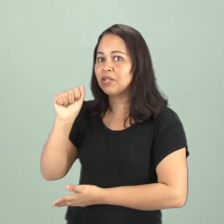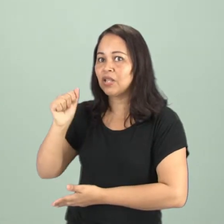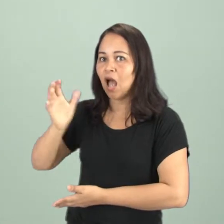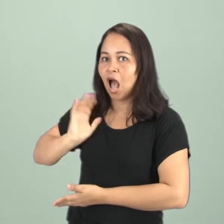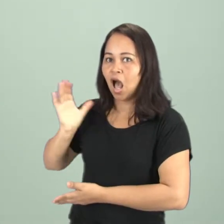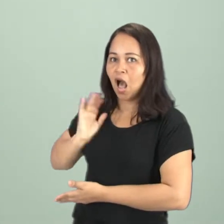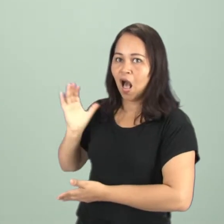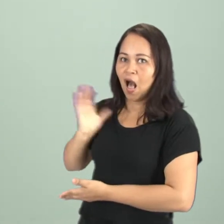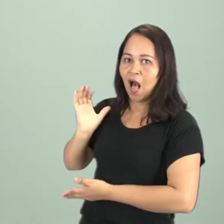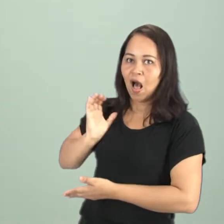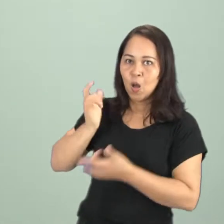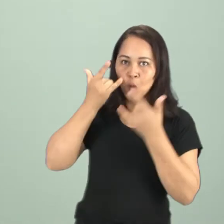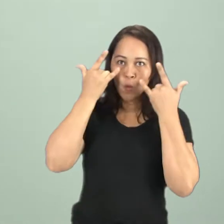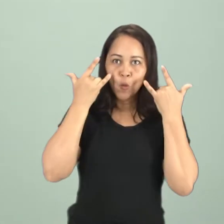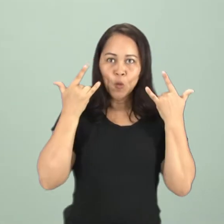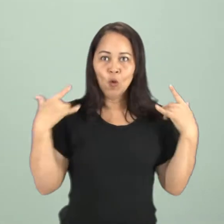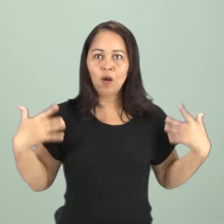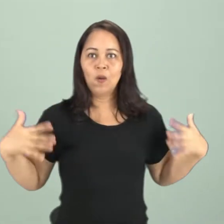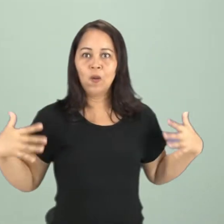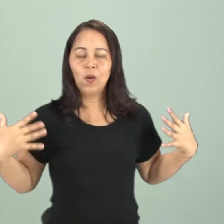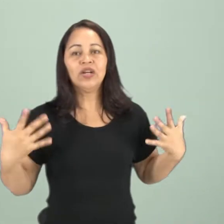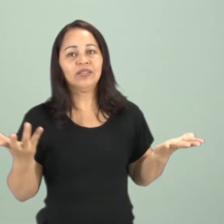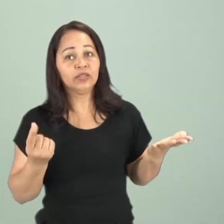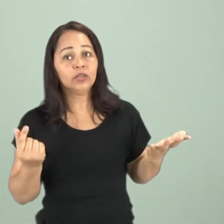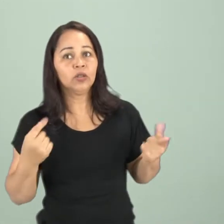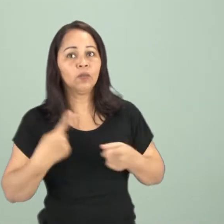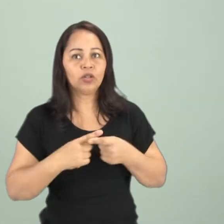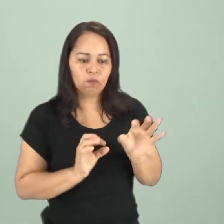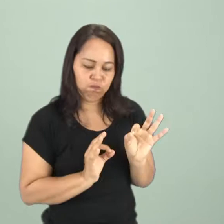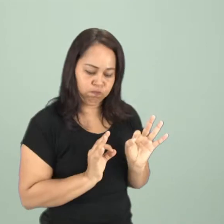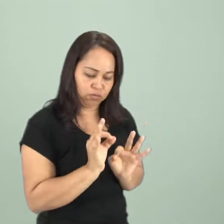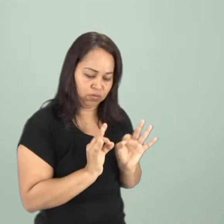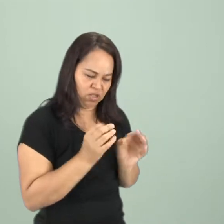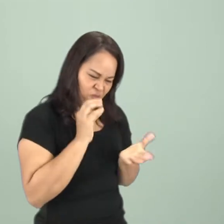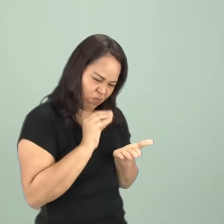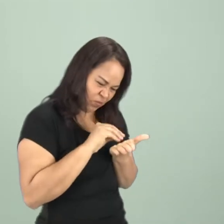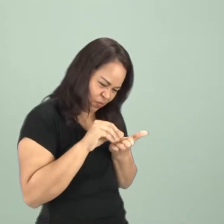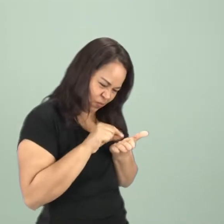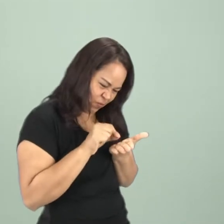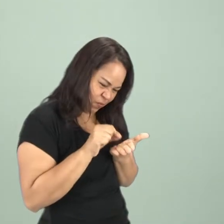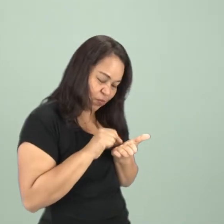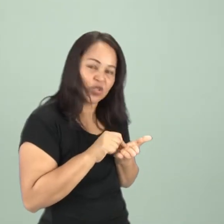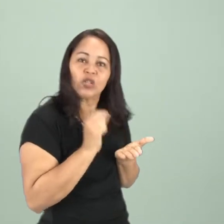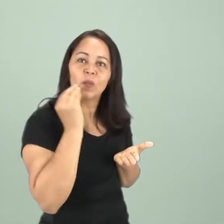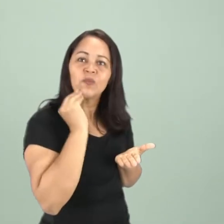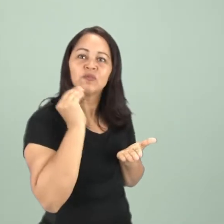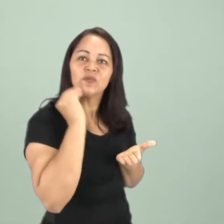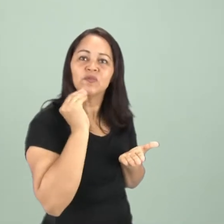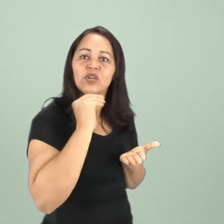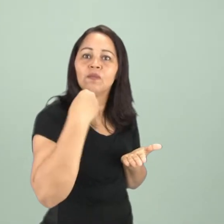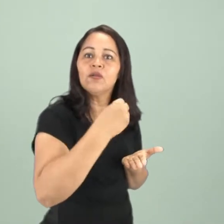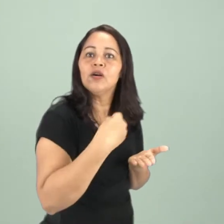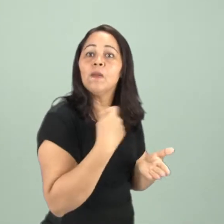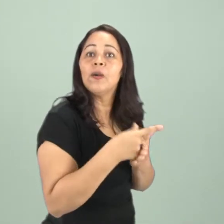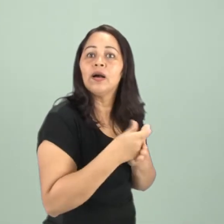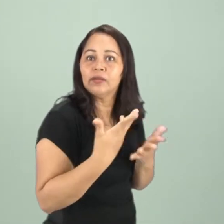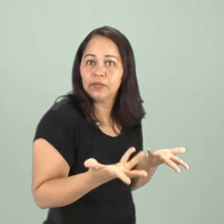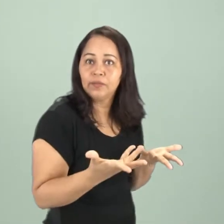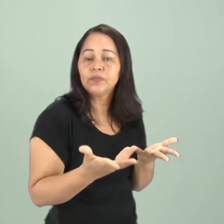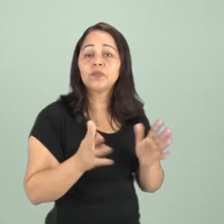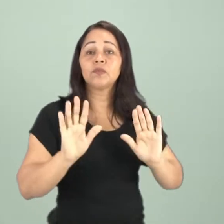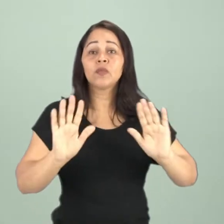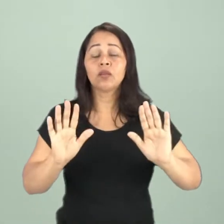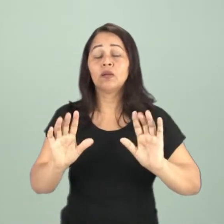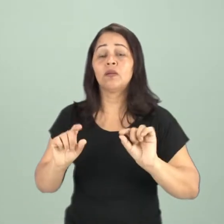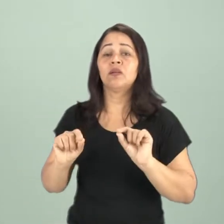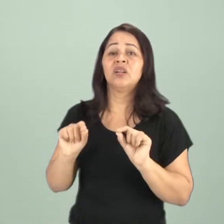planejamento. Nós precisamos nos planejar, porque improvisar, nós temos uma diferença entre improvisar e planejar. O